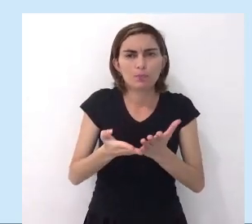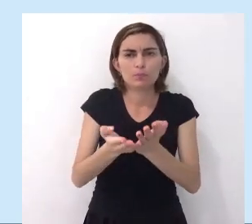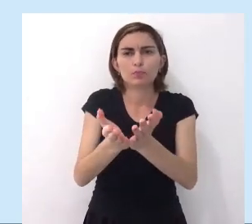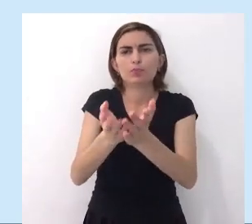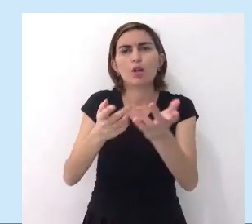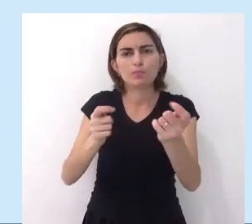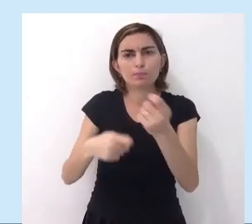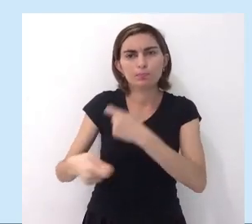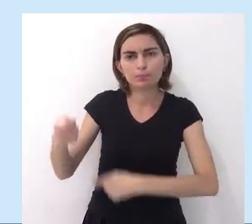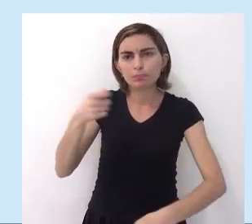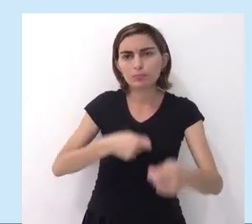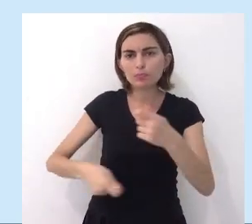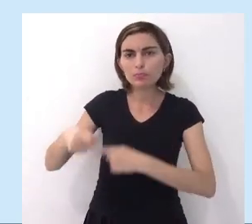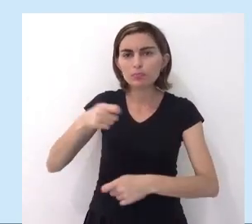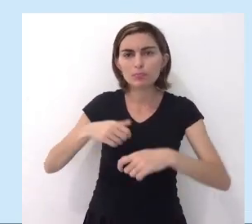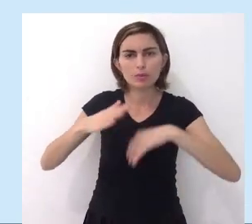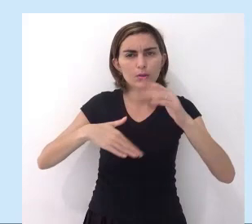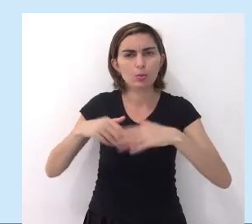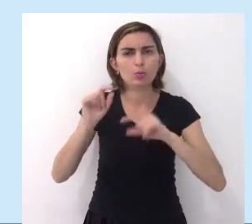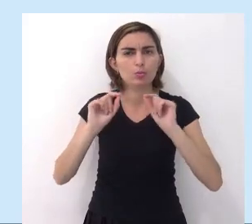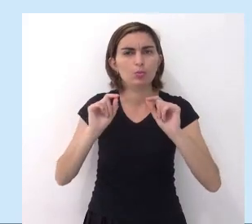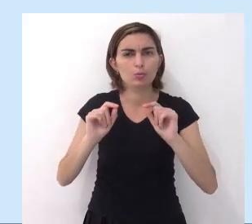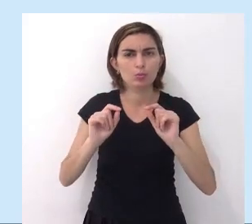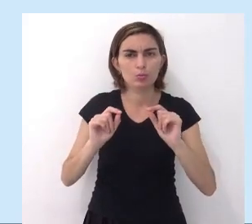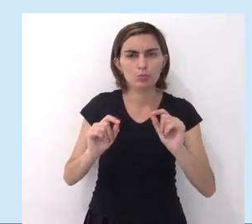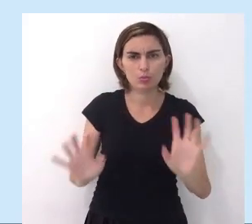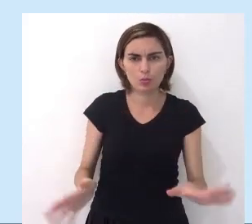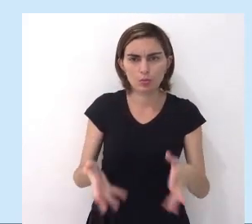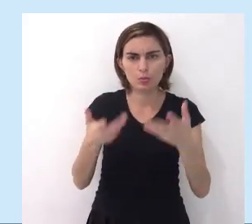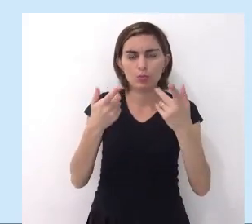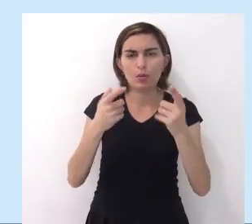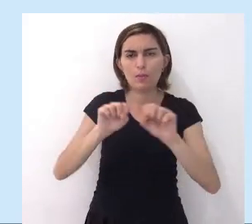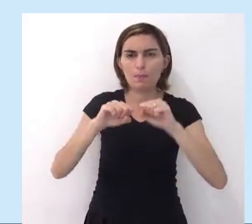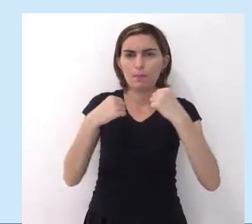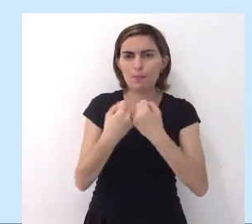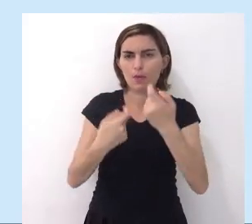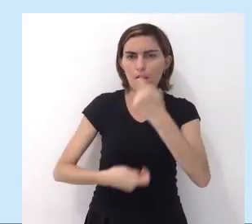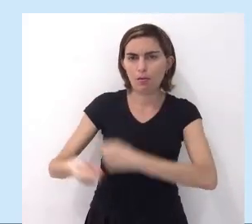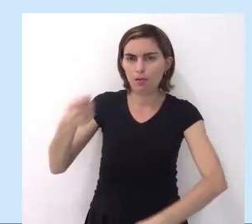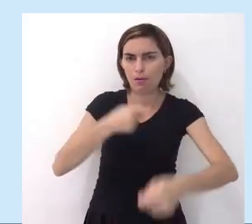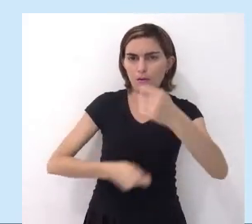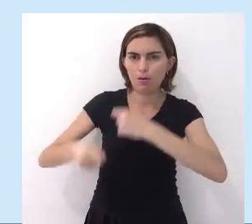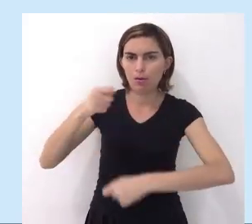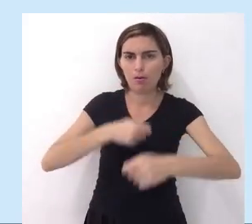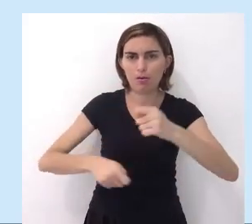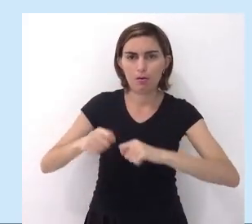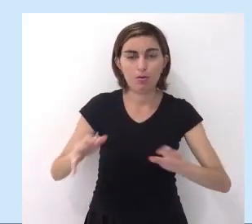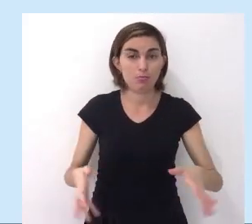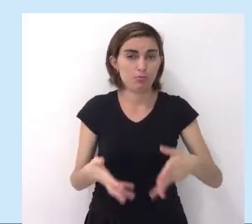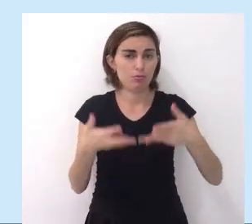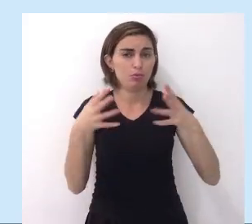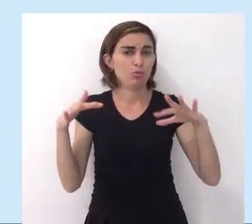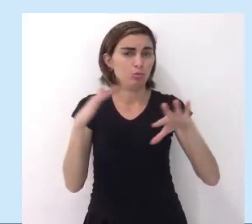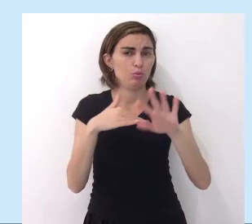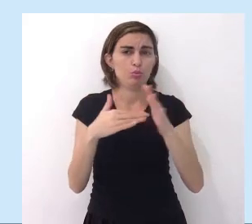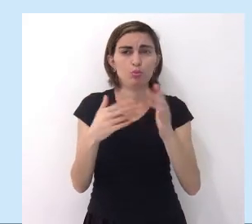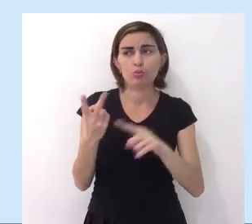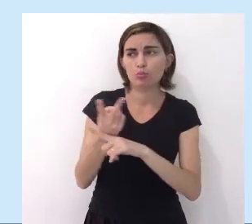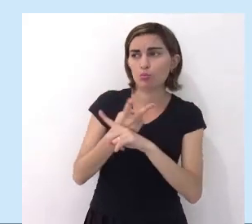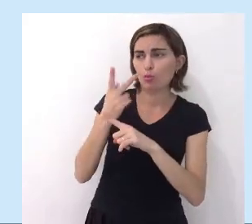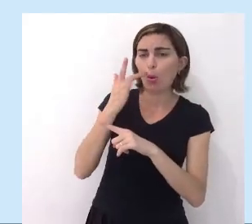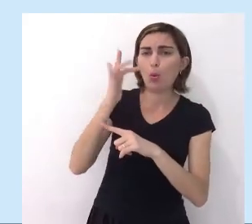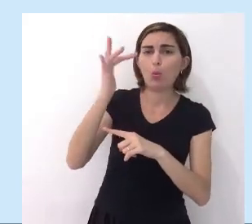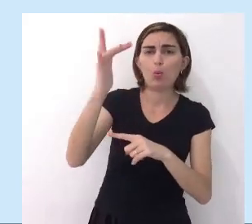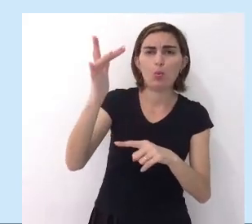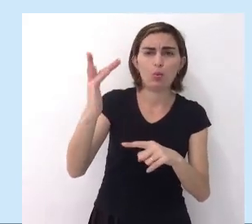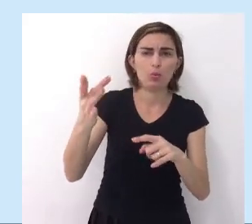um comércio, praticando aí a alta do mercantilismo, tá? O mercantilismo aqui ele estava em alta, todo mundo buscando ouro,